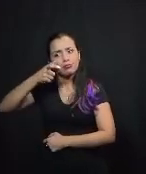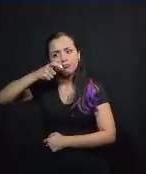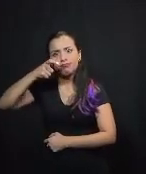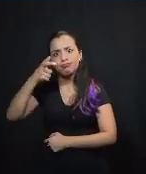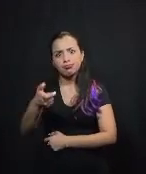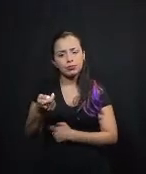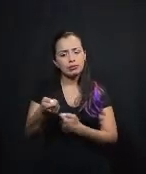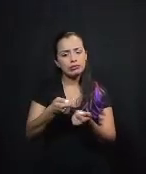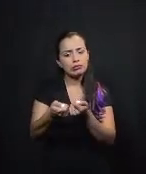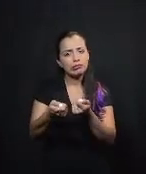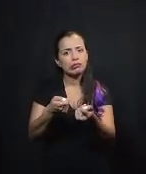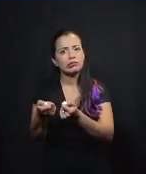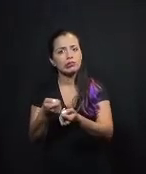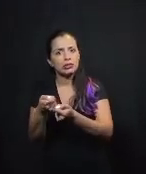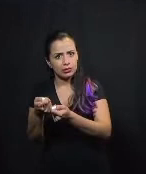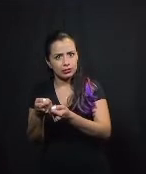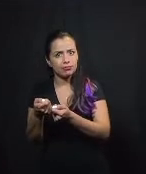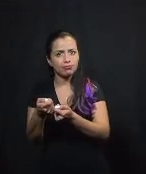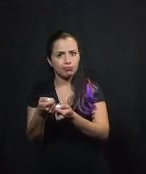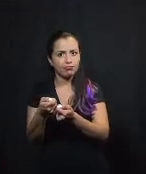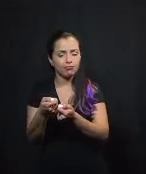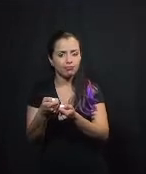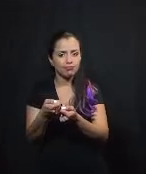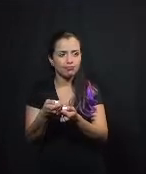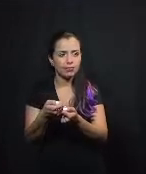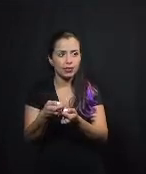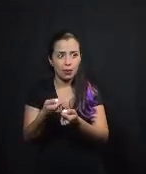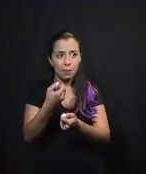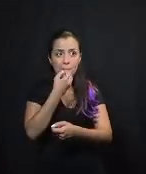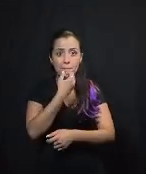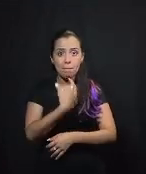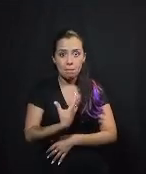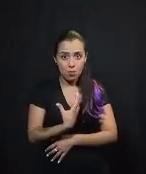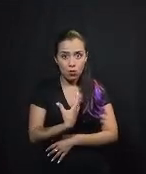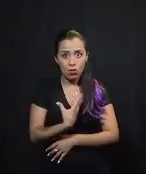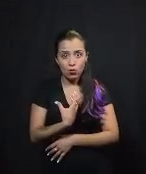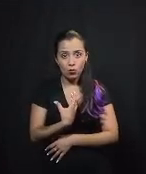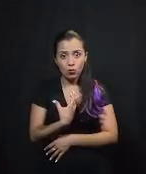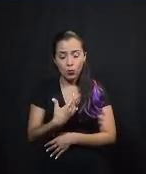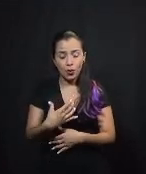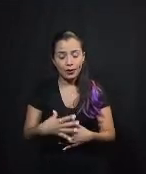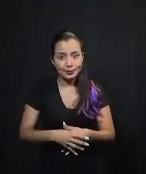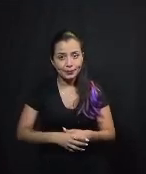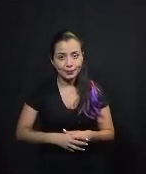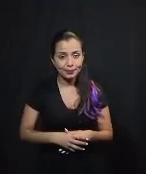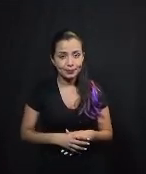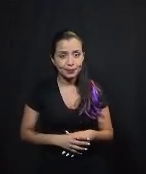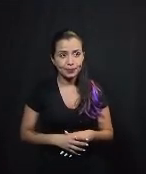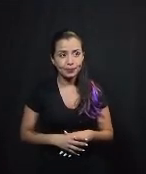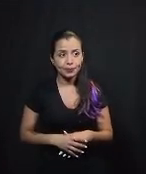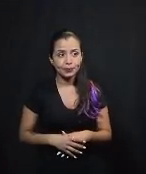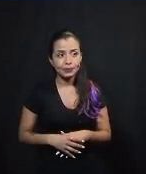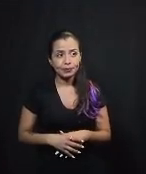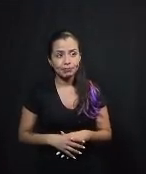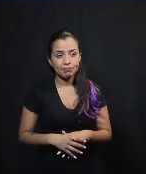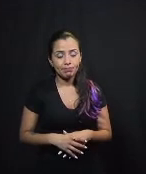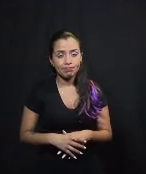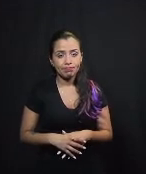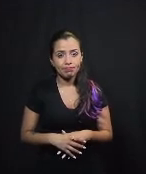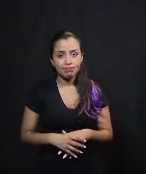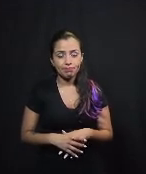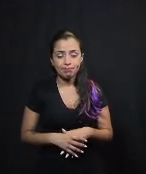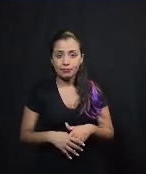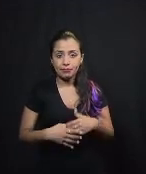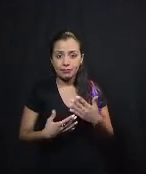estou discutindo isso, não estou pondo em dúvida isso, o fato é que essa gente